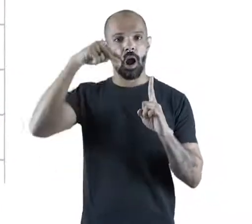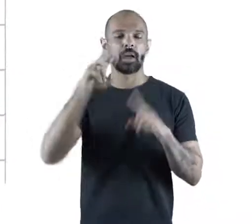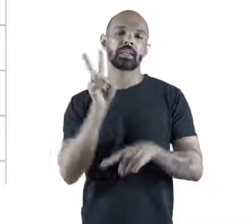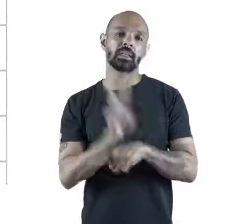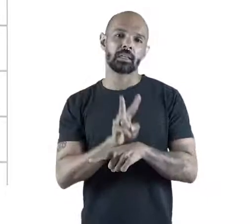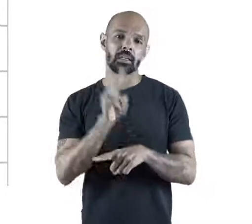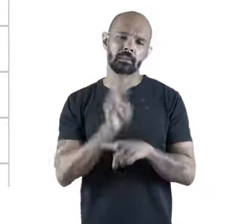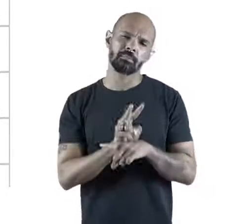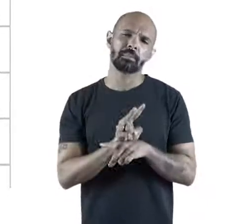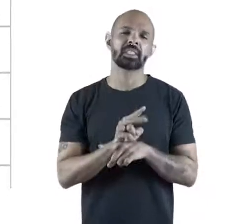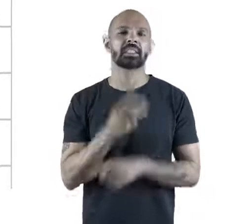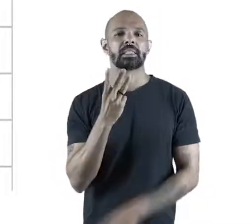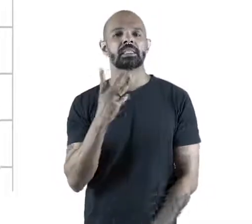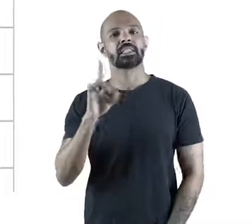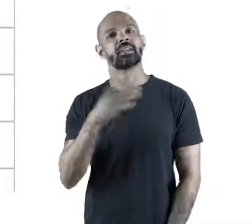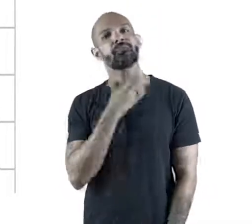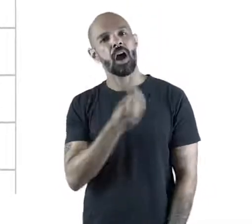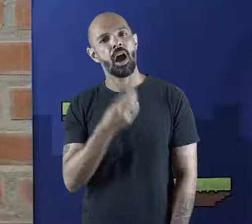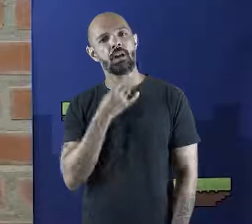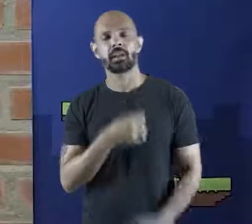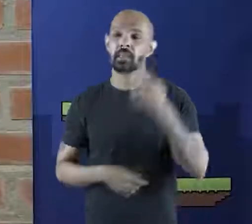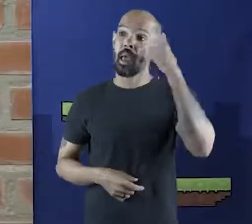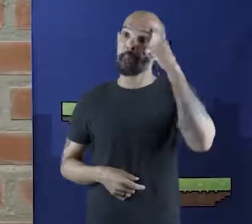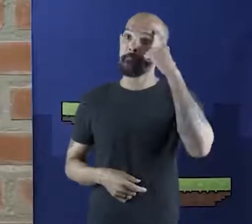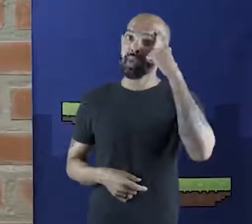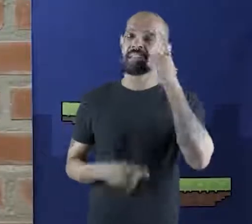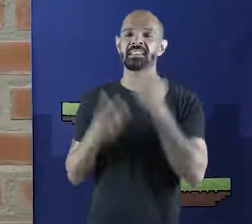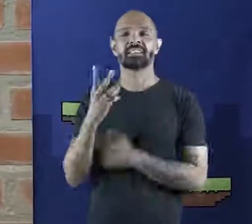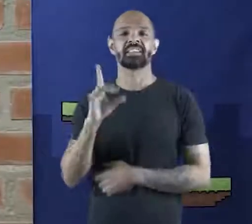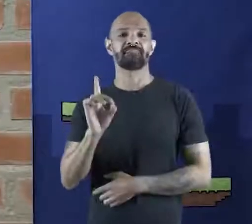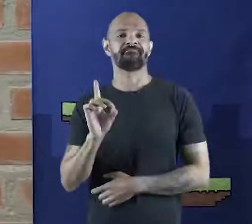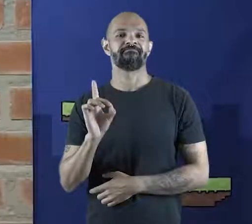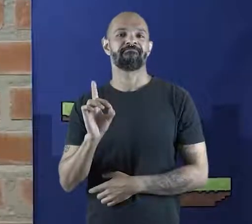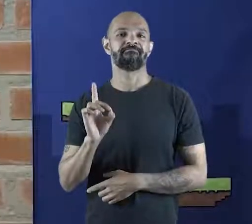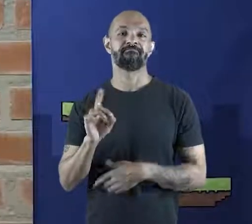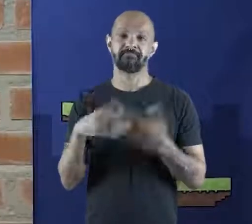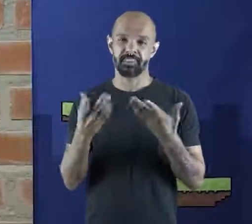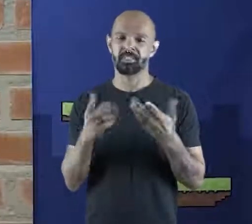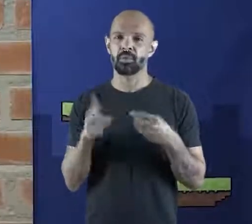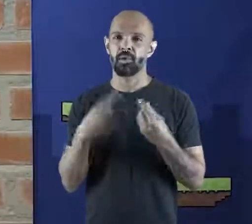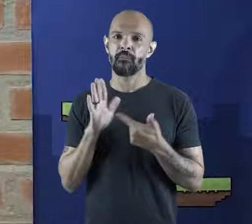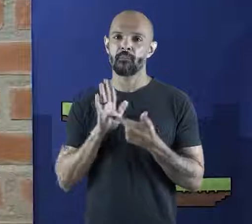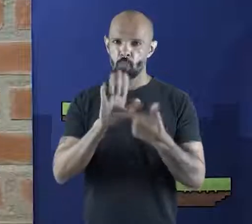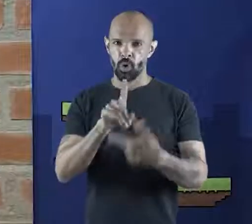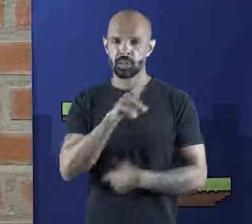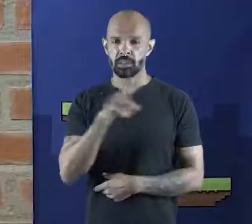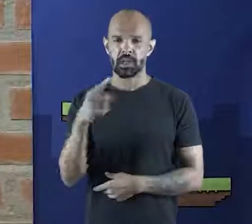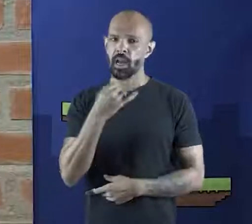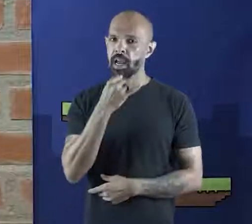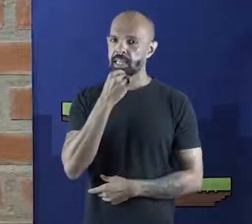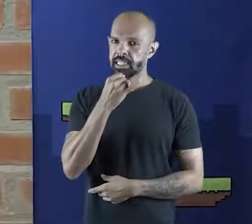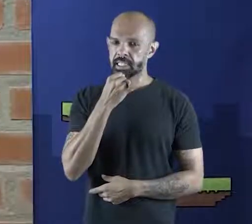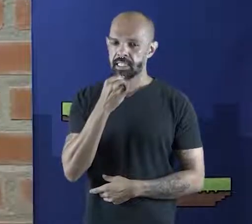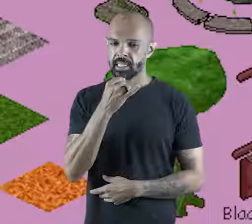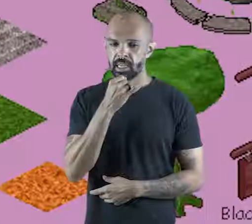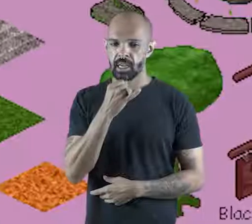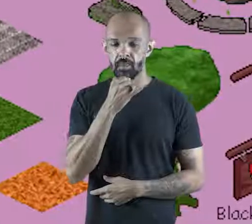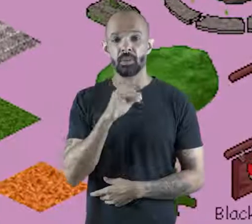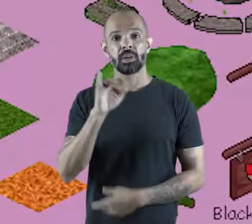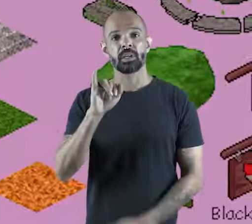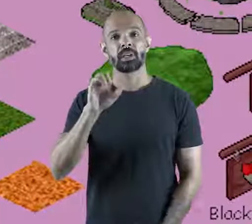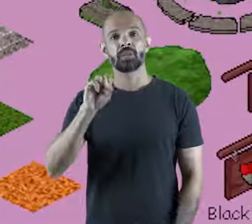simula uma espécie de 3D falso. Aí você pensa que está no ambiente 3D. Tá, eu vou botar depois aqui na tela para vocês verem um exemplo de